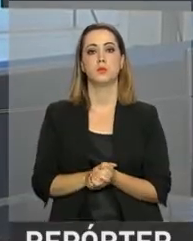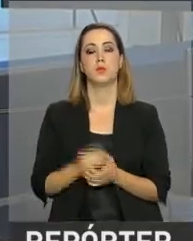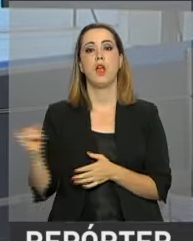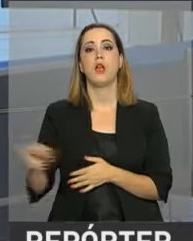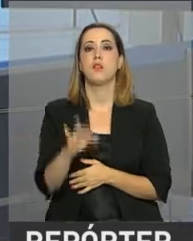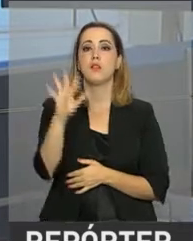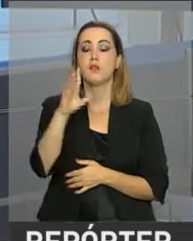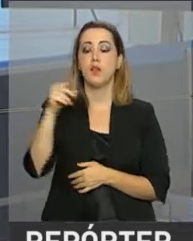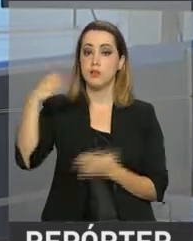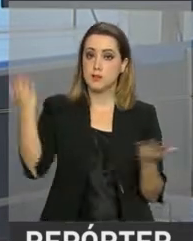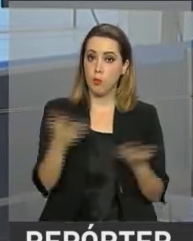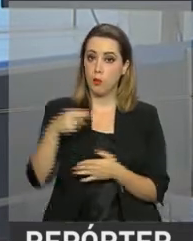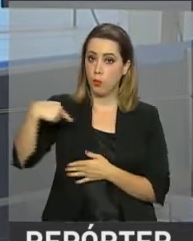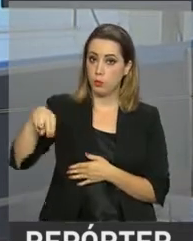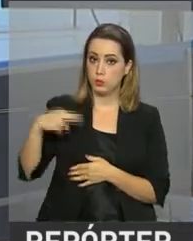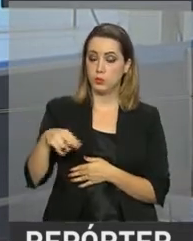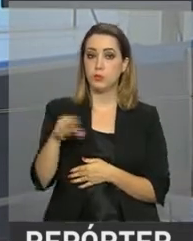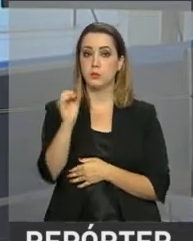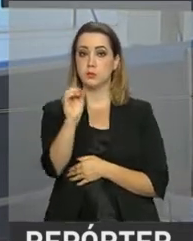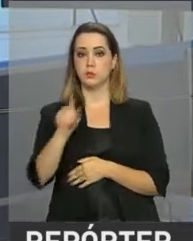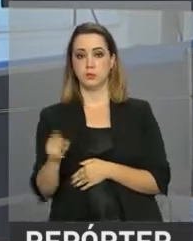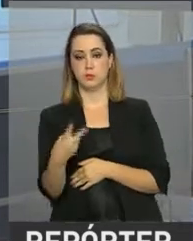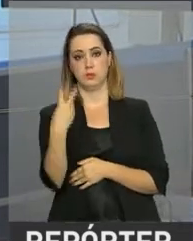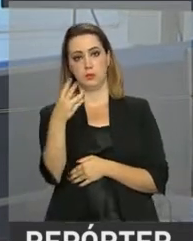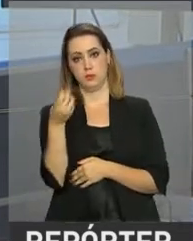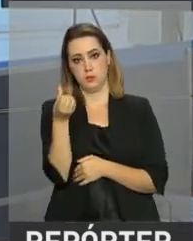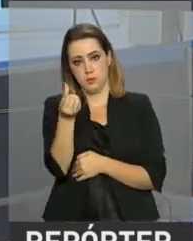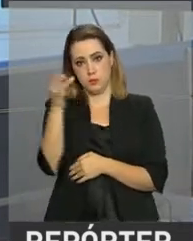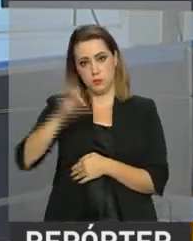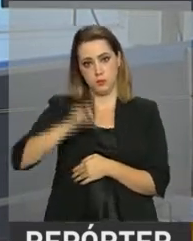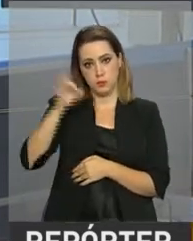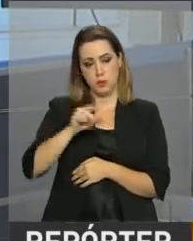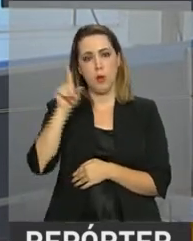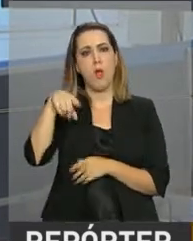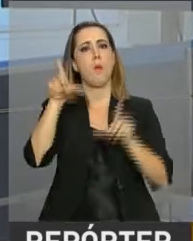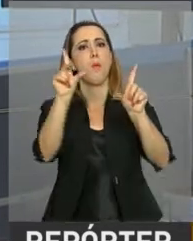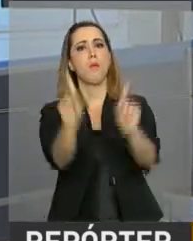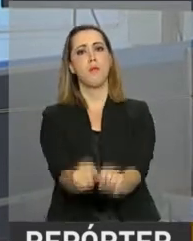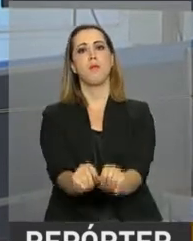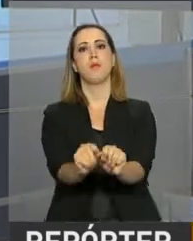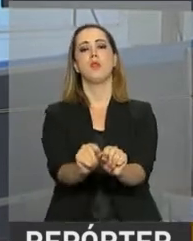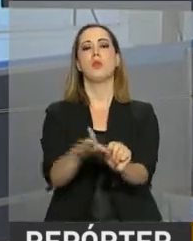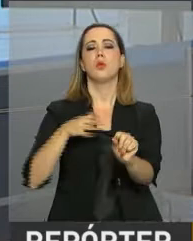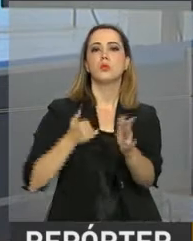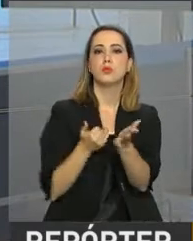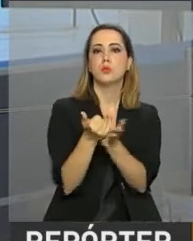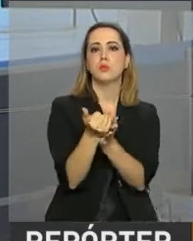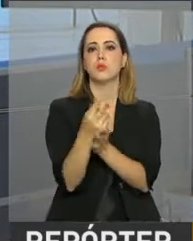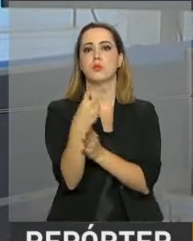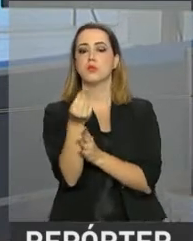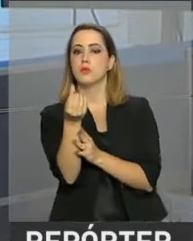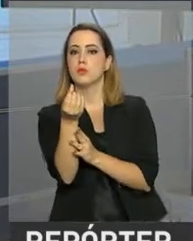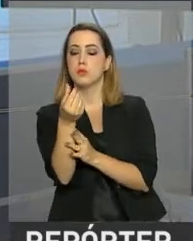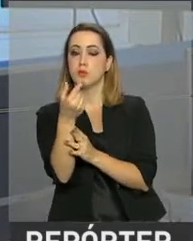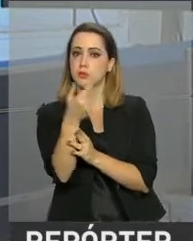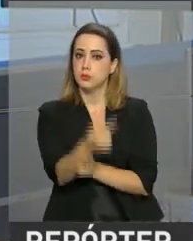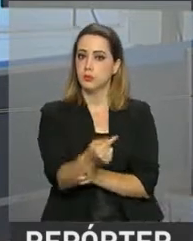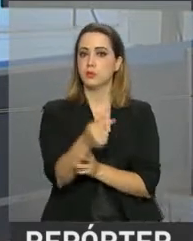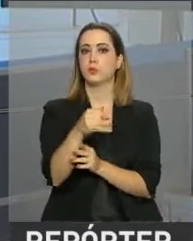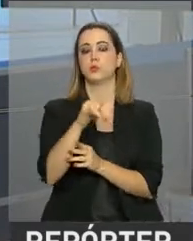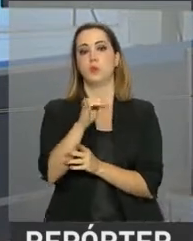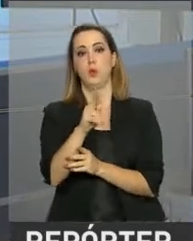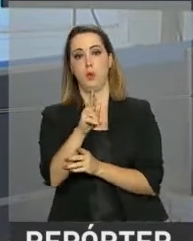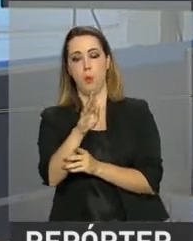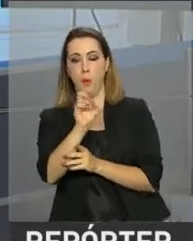no mês de novembro ficou em 0,26 por cento é o menor índice para o mês desde 2007 segundo o ibge